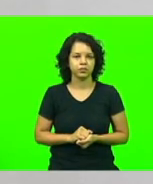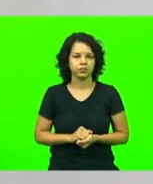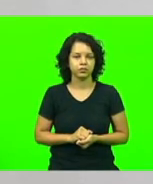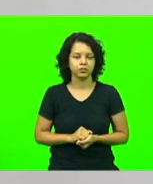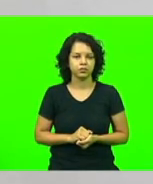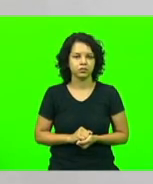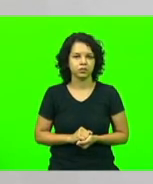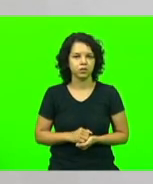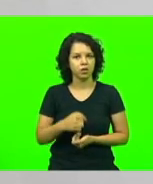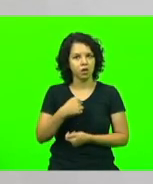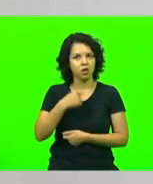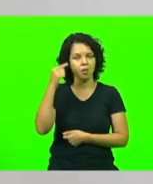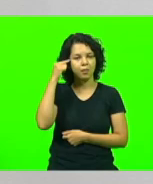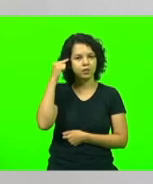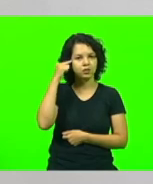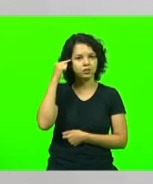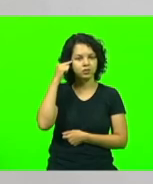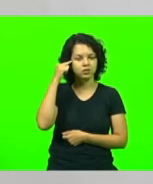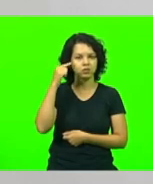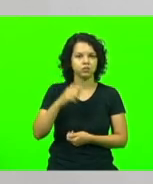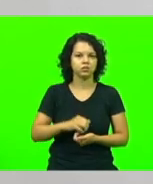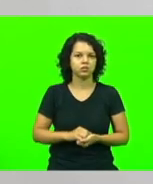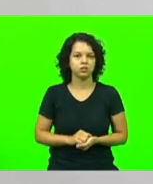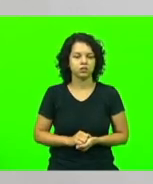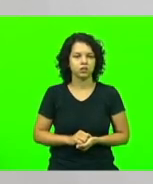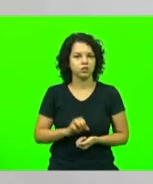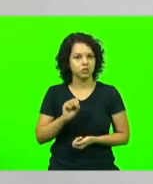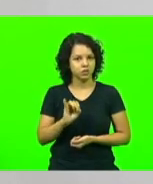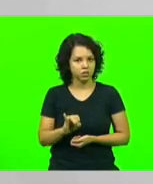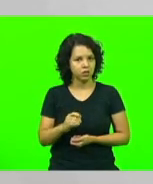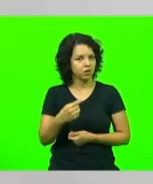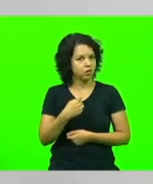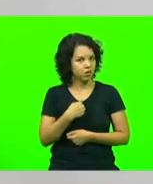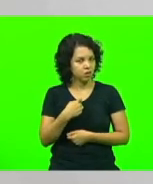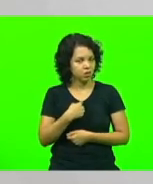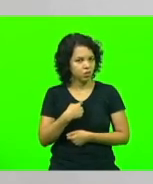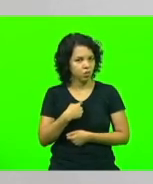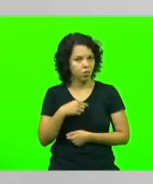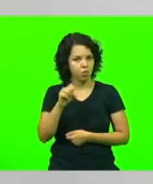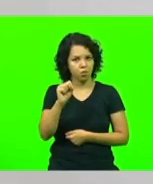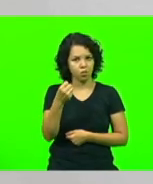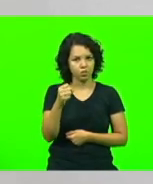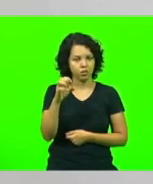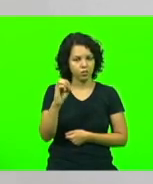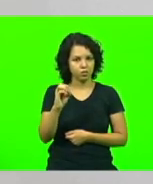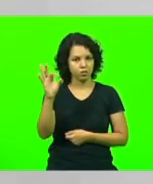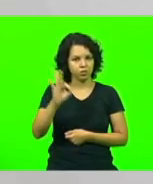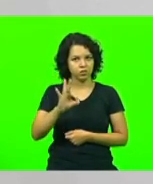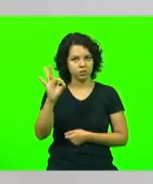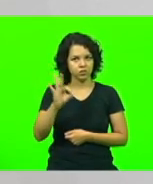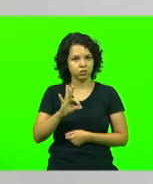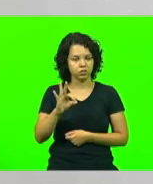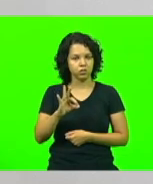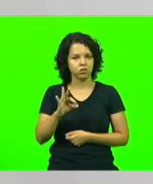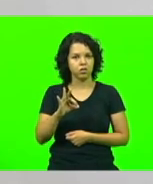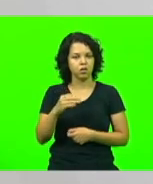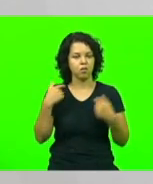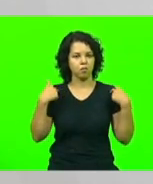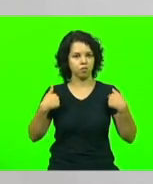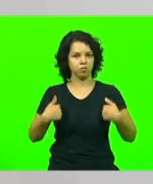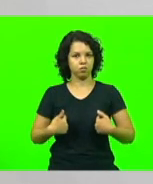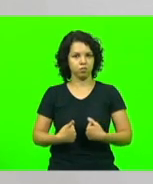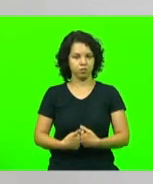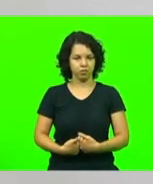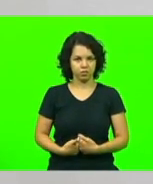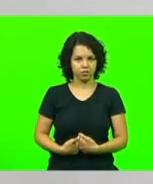E eu fiquei pensando, se tivesse eu com praticamente 80% do meu peito mostrando até a auréola dele,